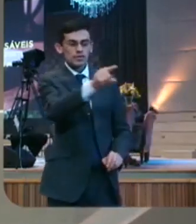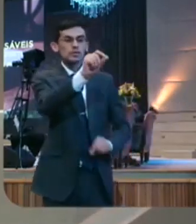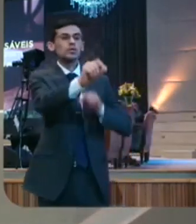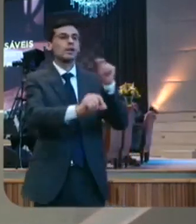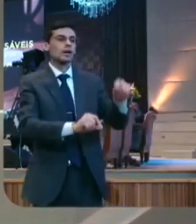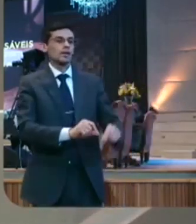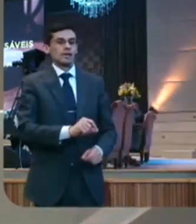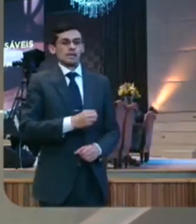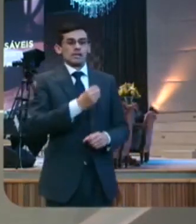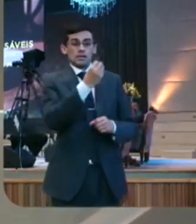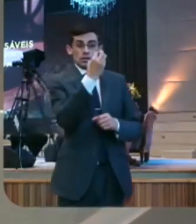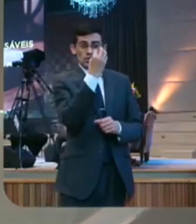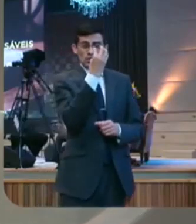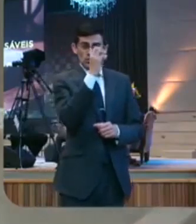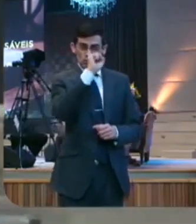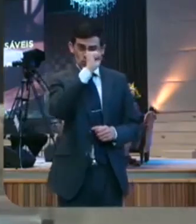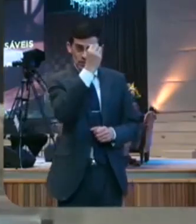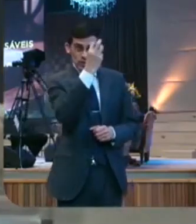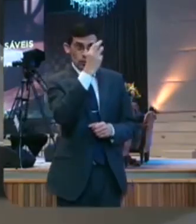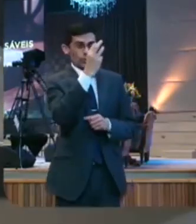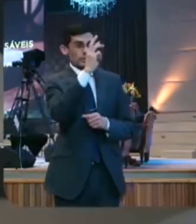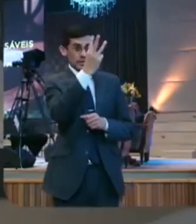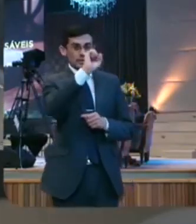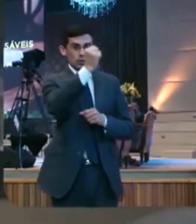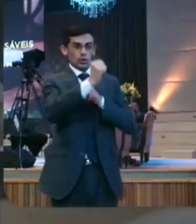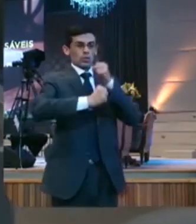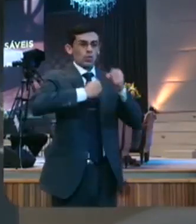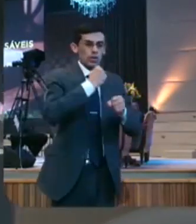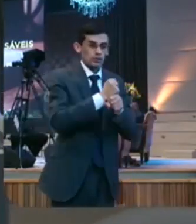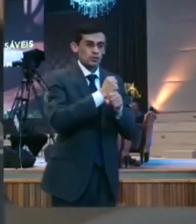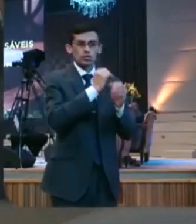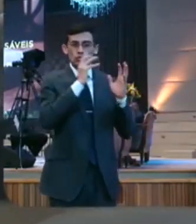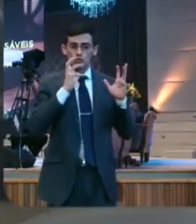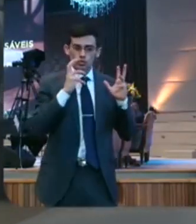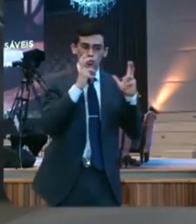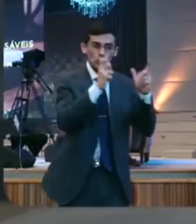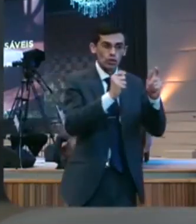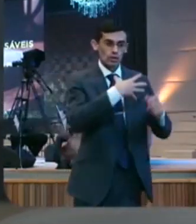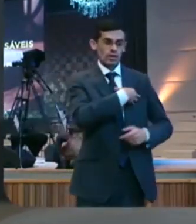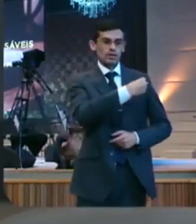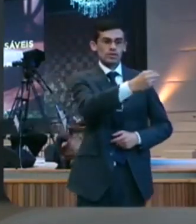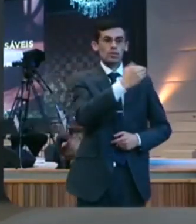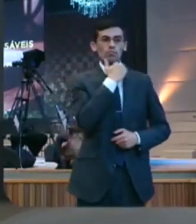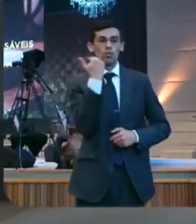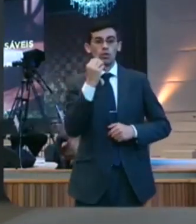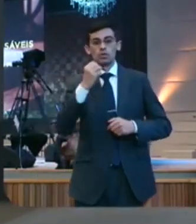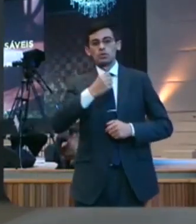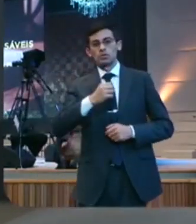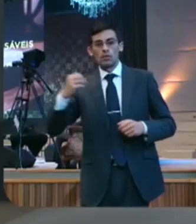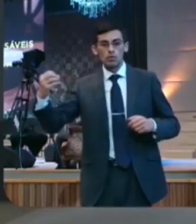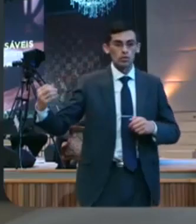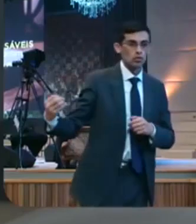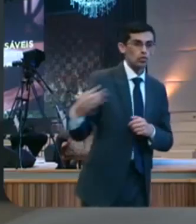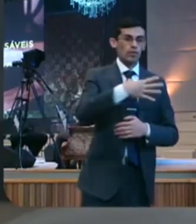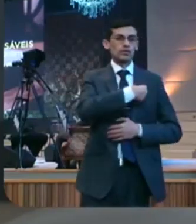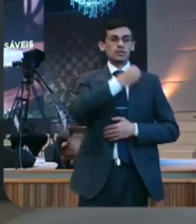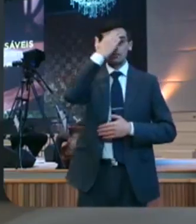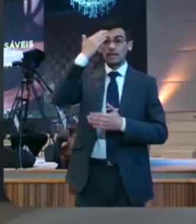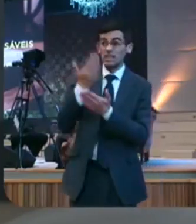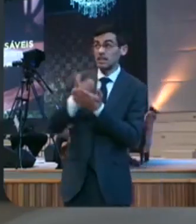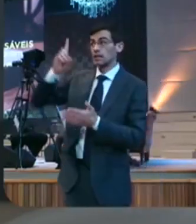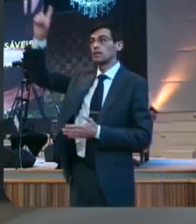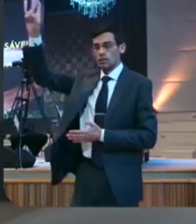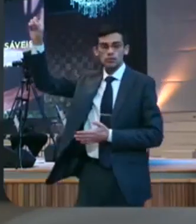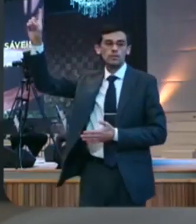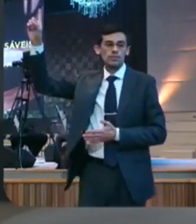vão perambular por 38 anos, até que toda essa geração descrente morra e possa vir uma nova geração que crê e dizer: bom,